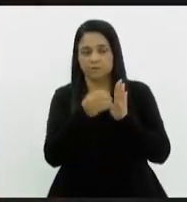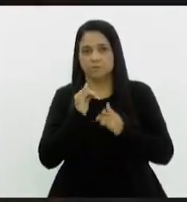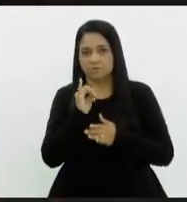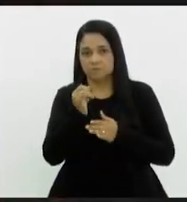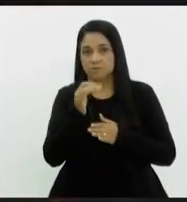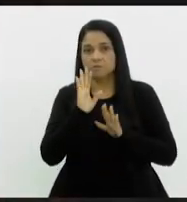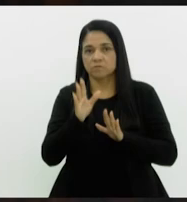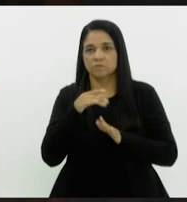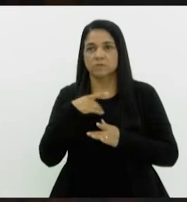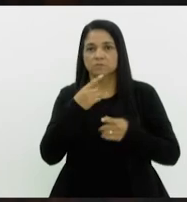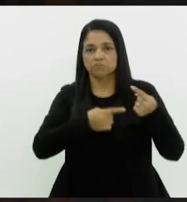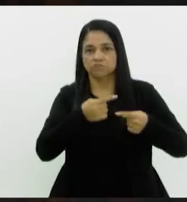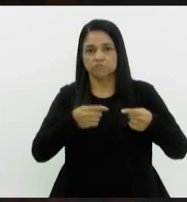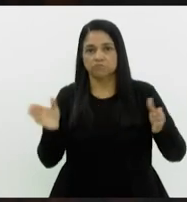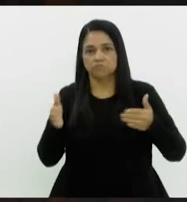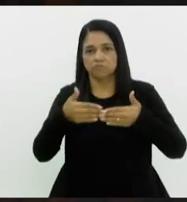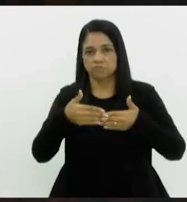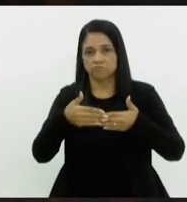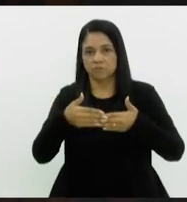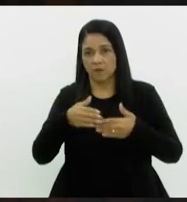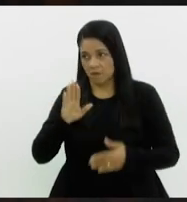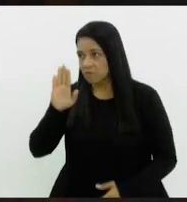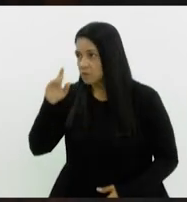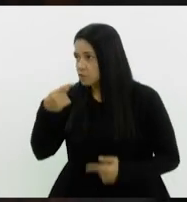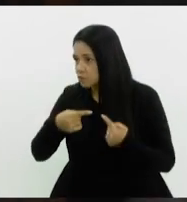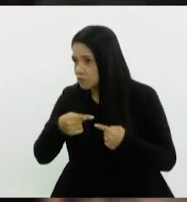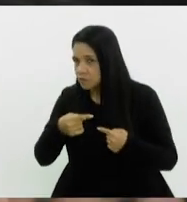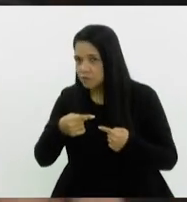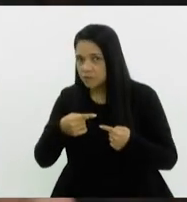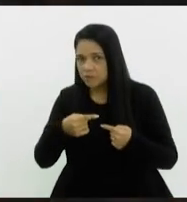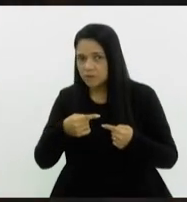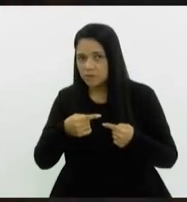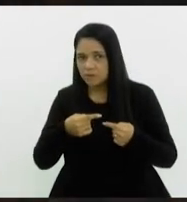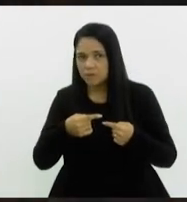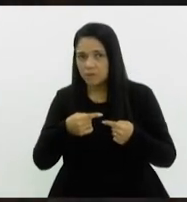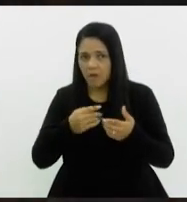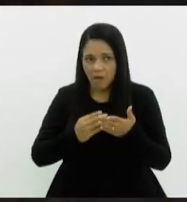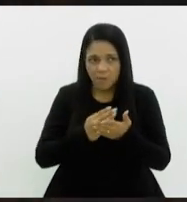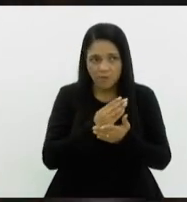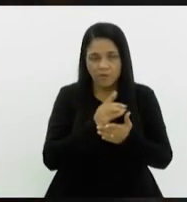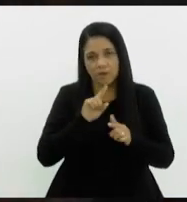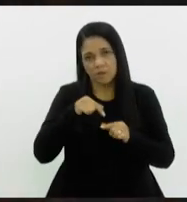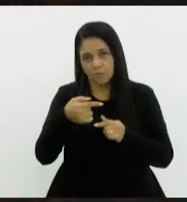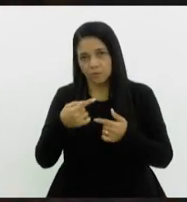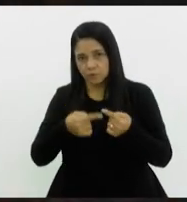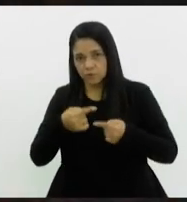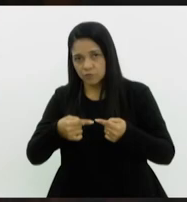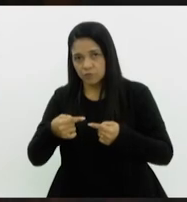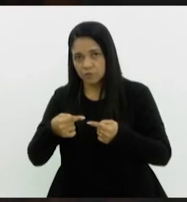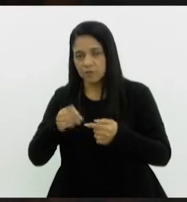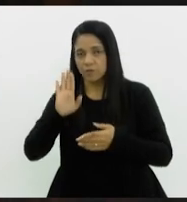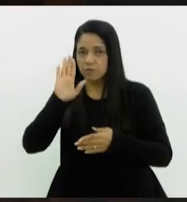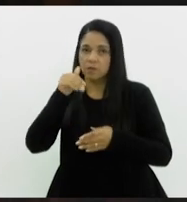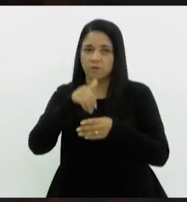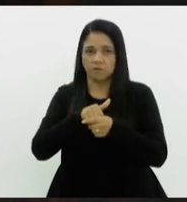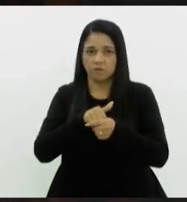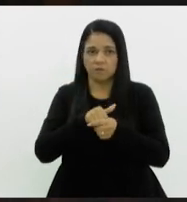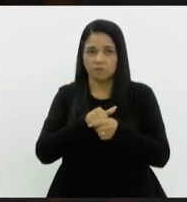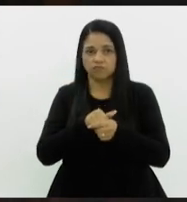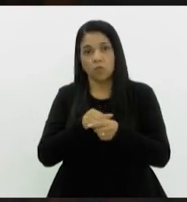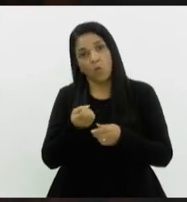em discussão, não havendo quem quer para discutir, quer deixar aprovar declarar voto. Pode